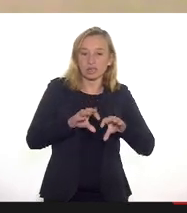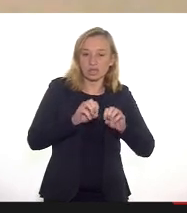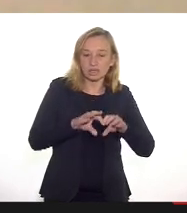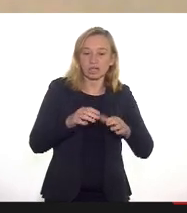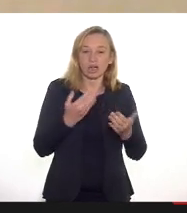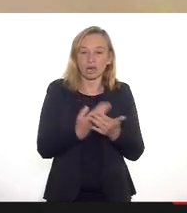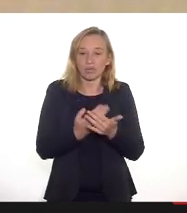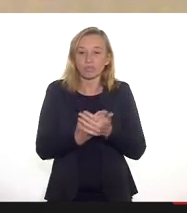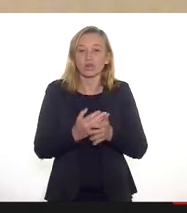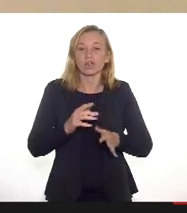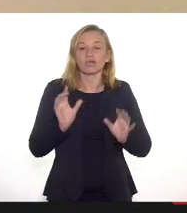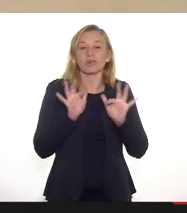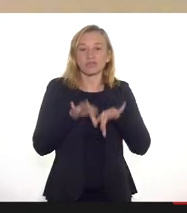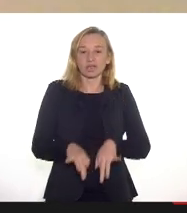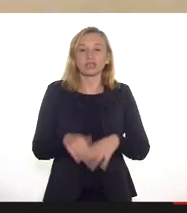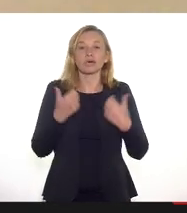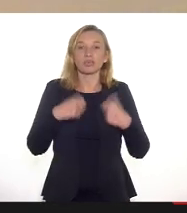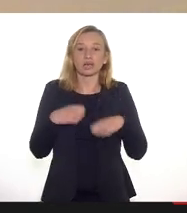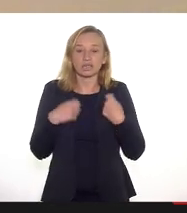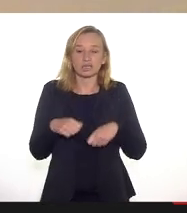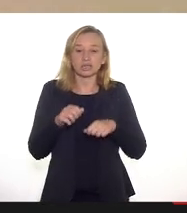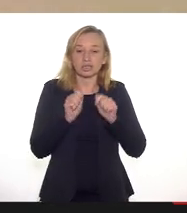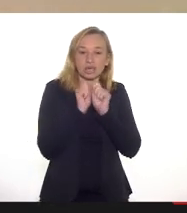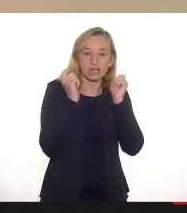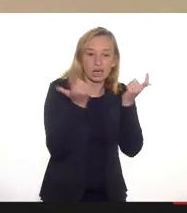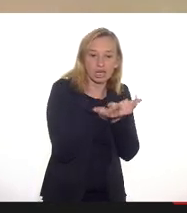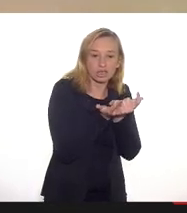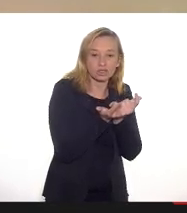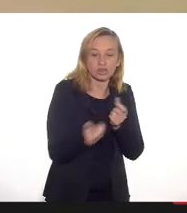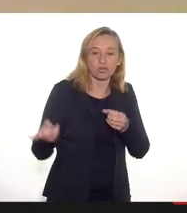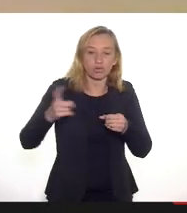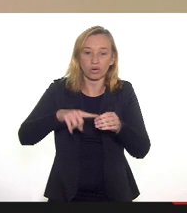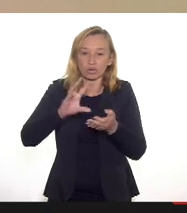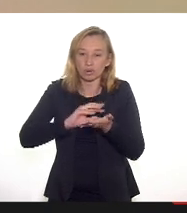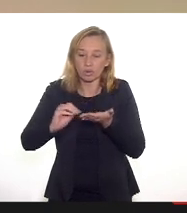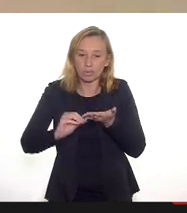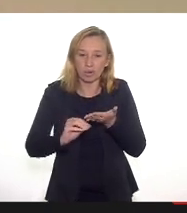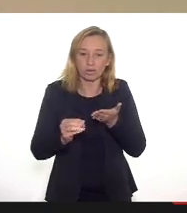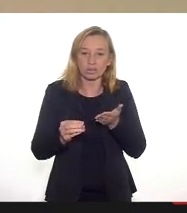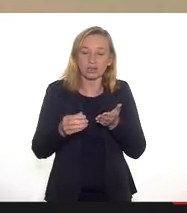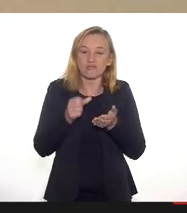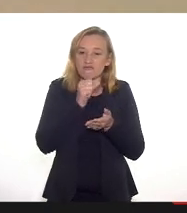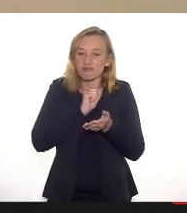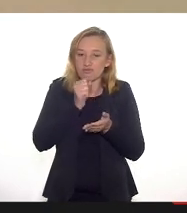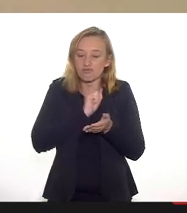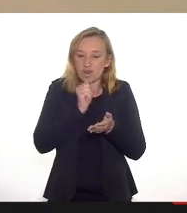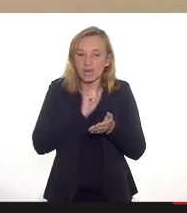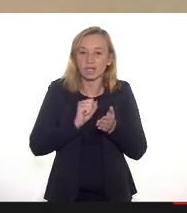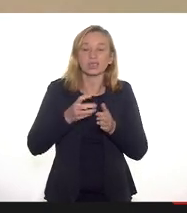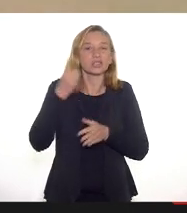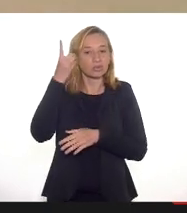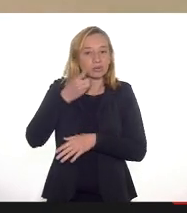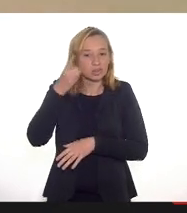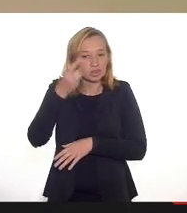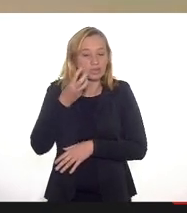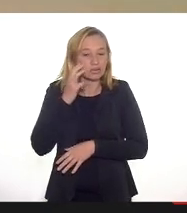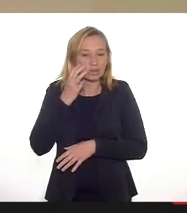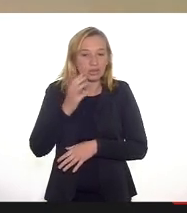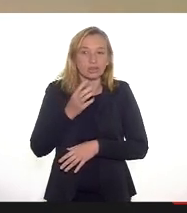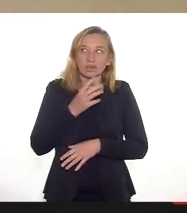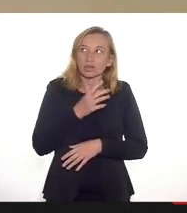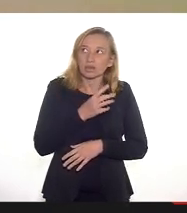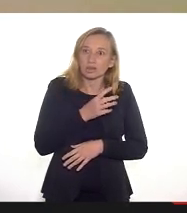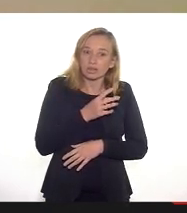terminar, precisamos que a LERJ retome uma pauta antiga da instituição, como o deputado Valdec falou. A FAETEC sempre foi vista